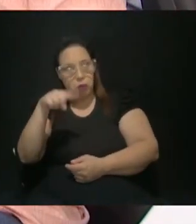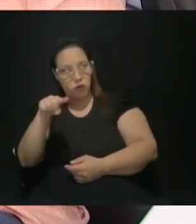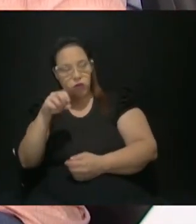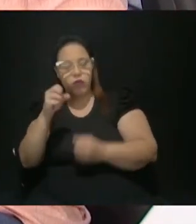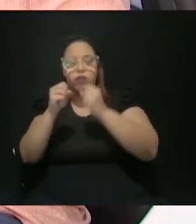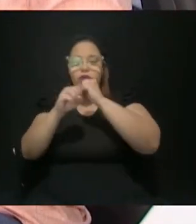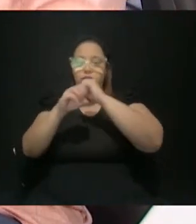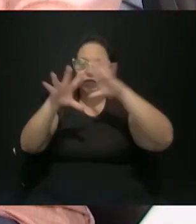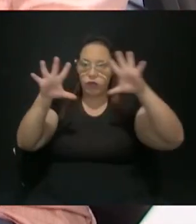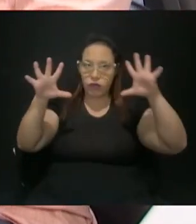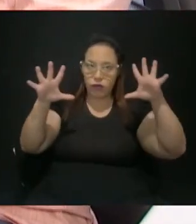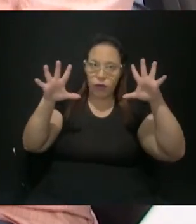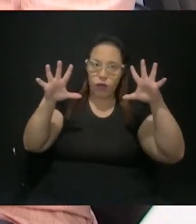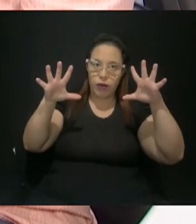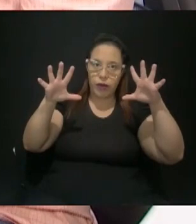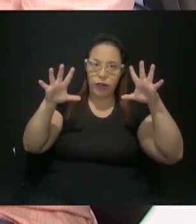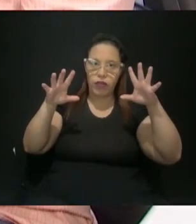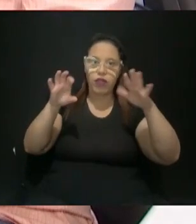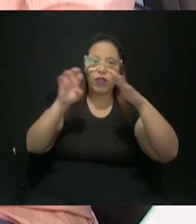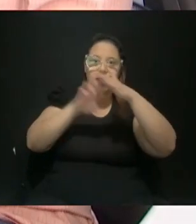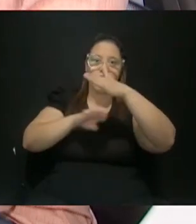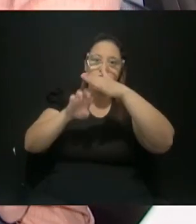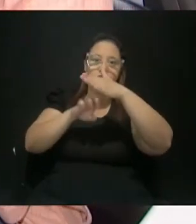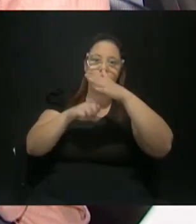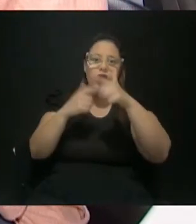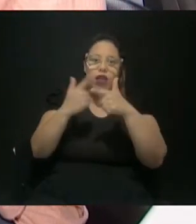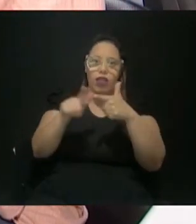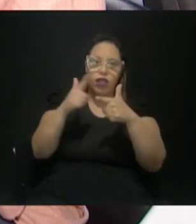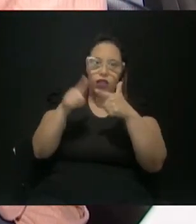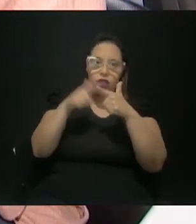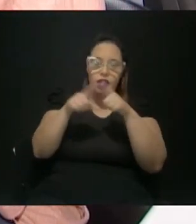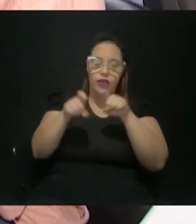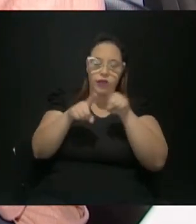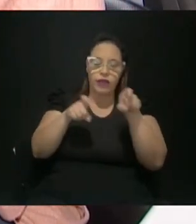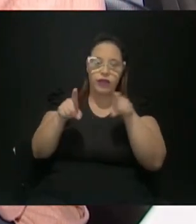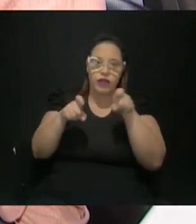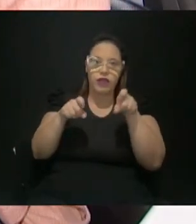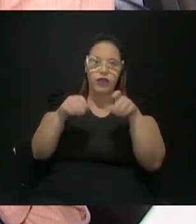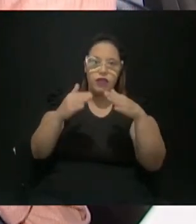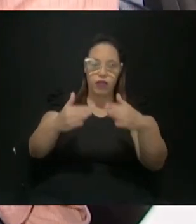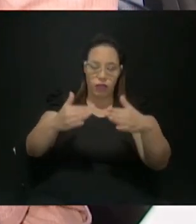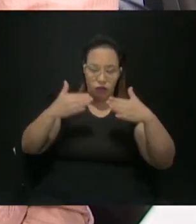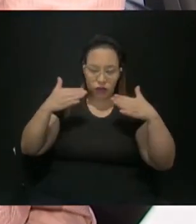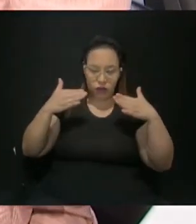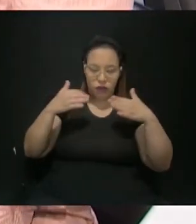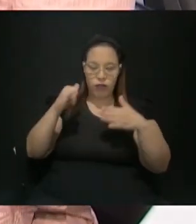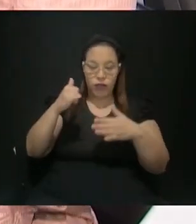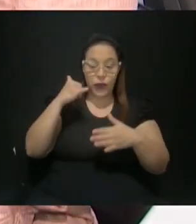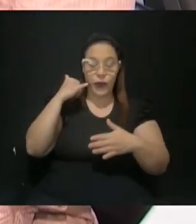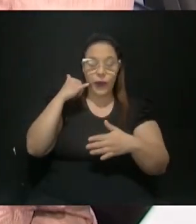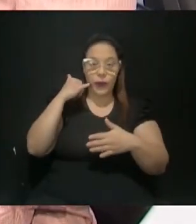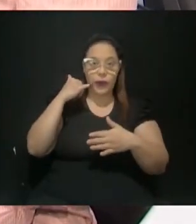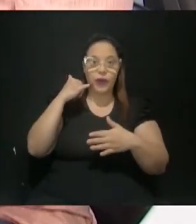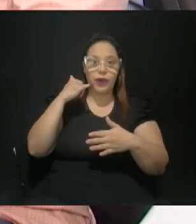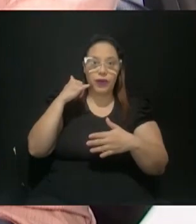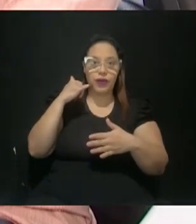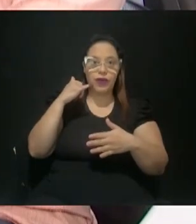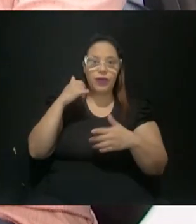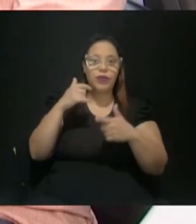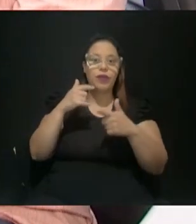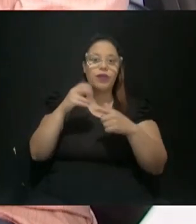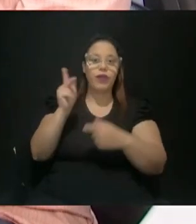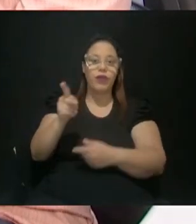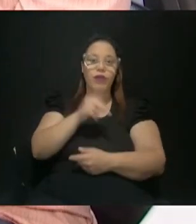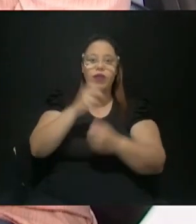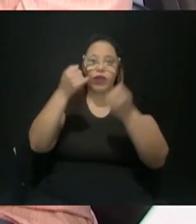você está na sua empresa e dá algum probleminha no seu computador e você vai lá e abre o chamado, que o professor me explicou aqui que